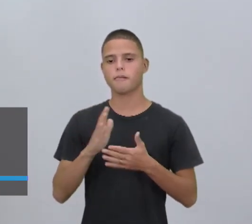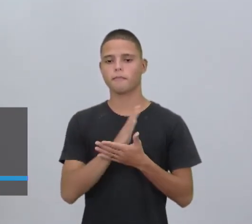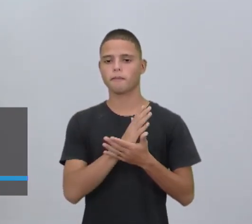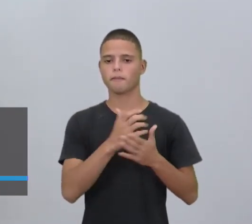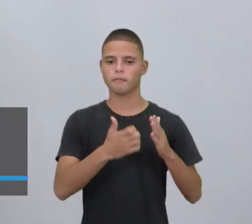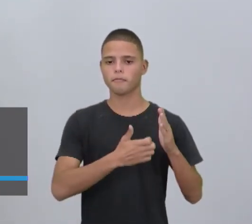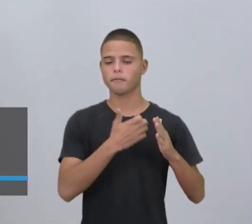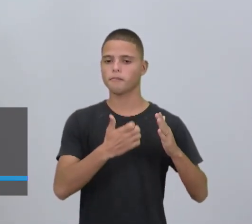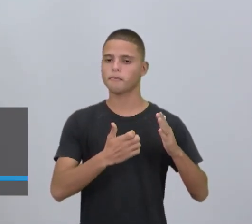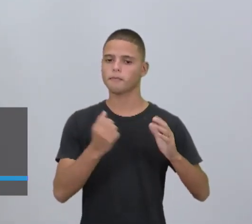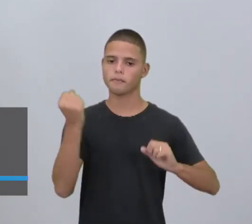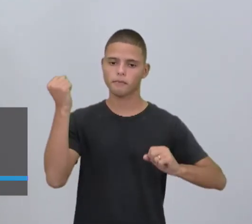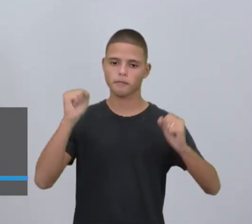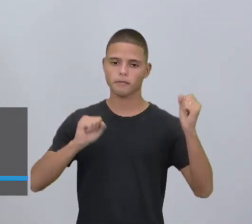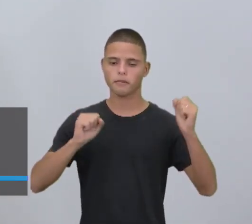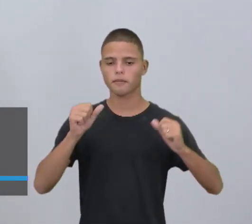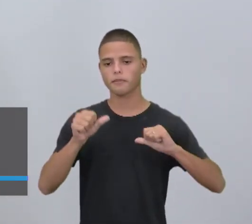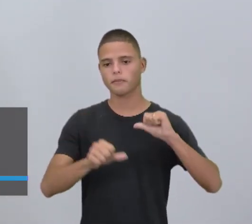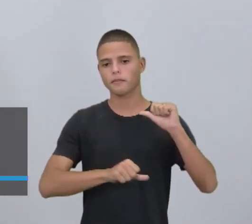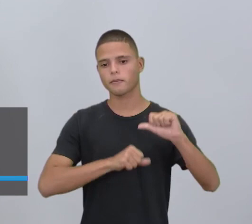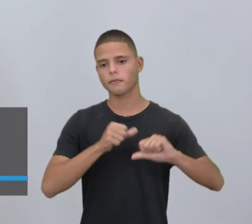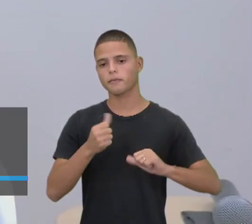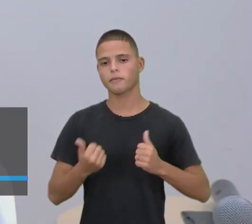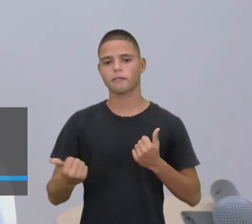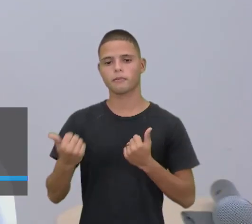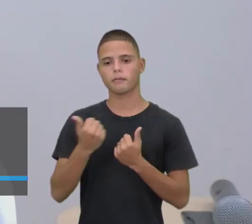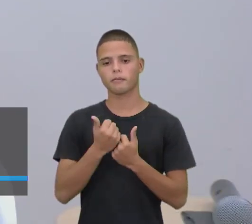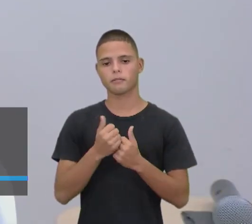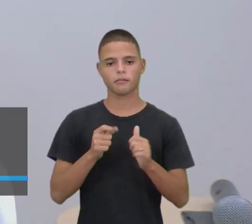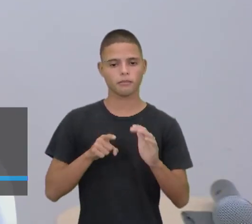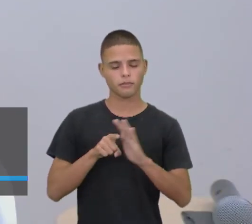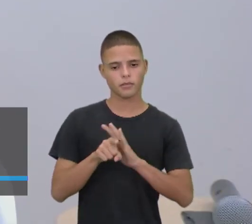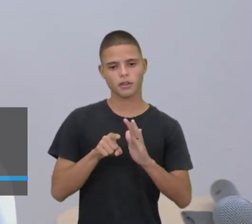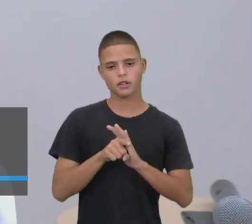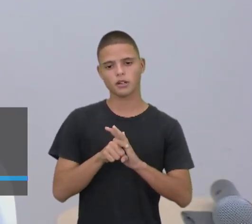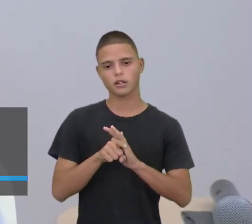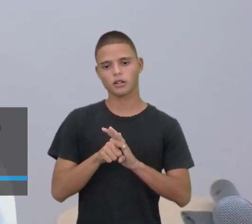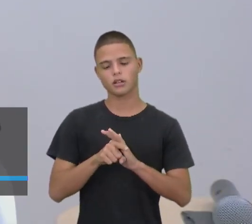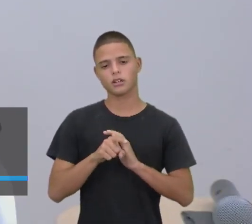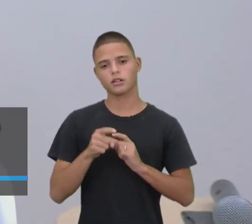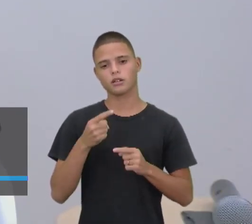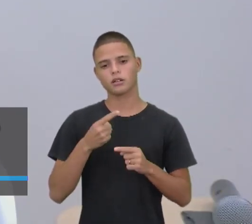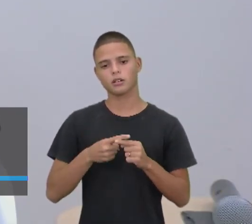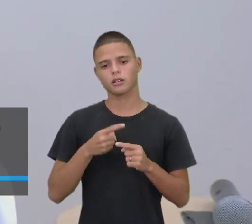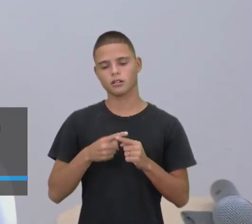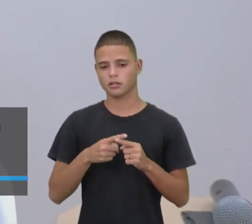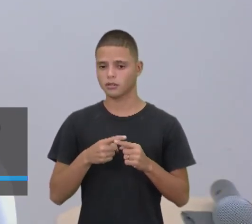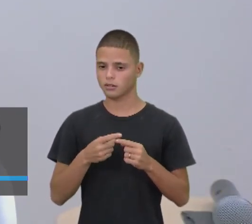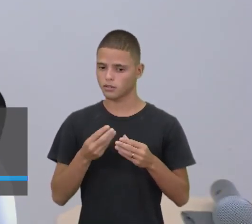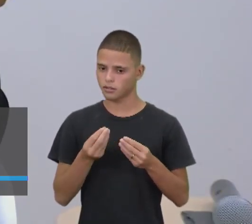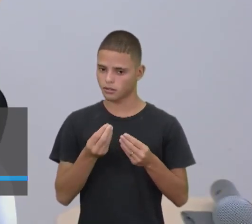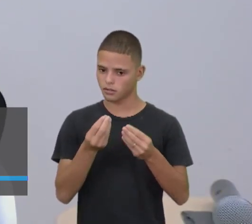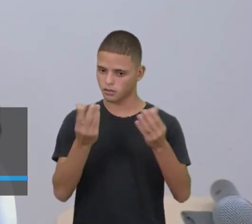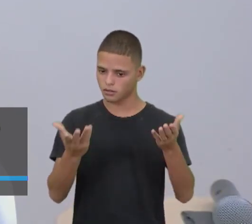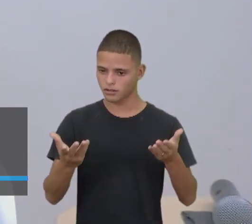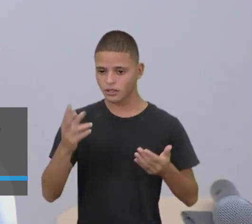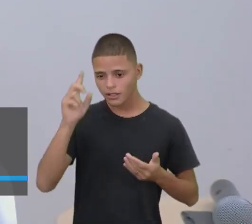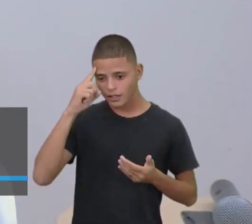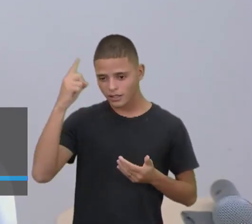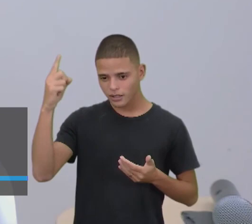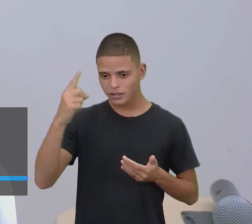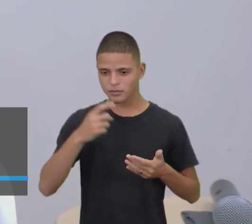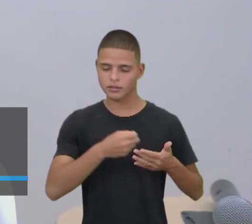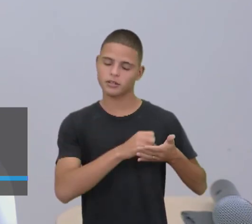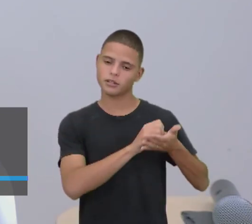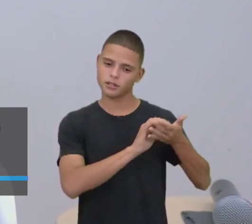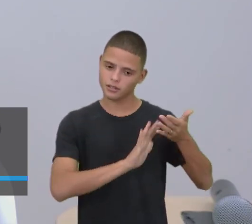indústrias e substituir outros combustíveis. Tá certo, eu estou fazendo essa pergunta, professora, porque eu deixei para vocês uma tarefa na aula passada falando sobre